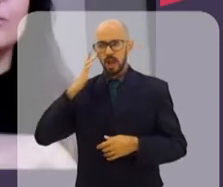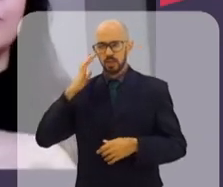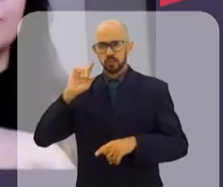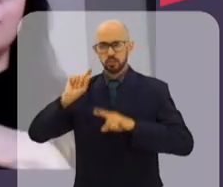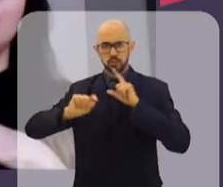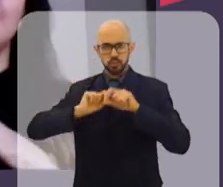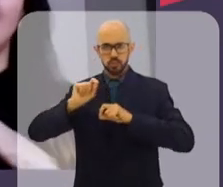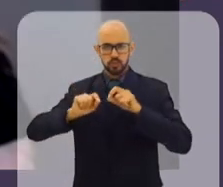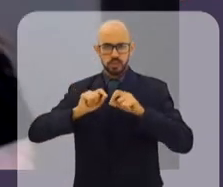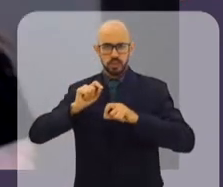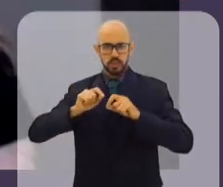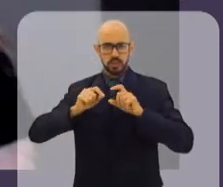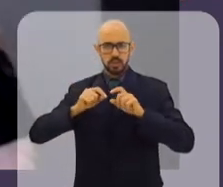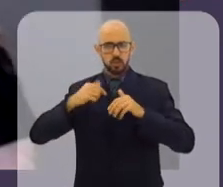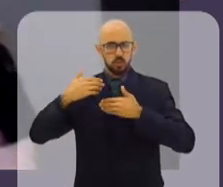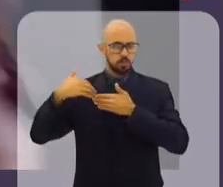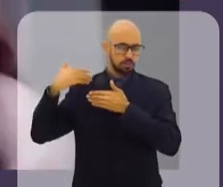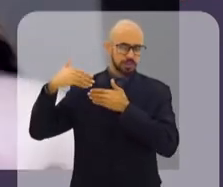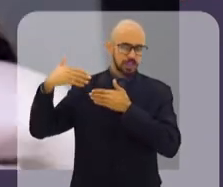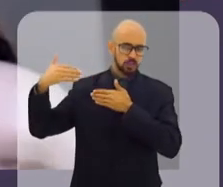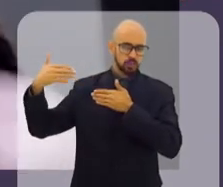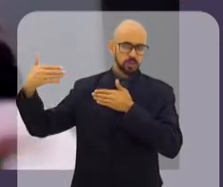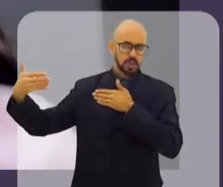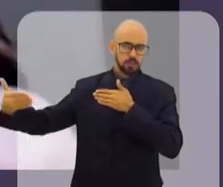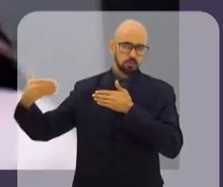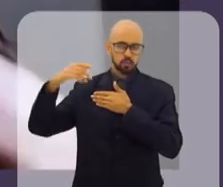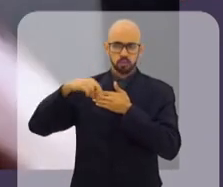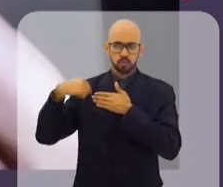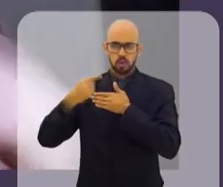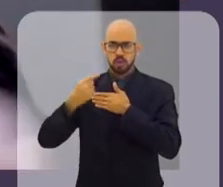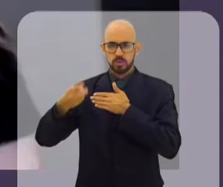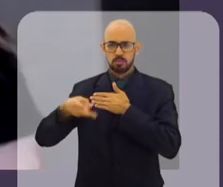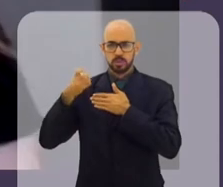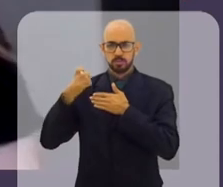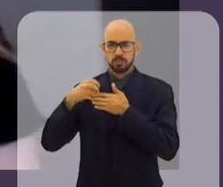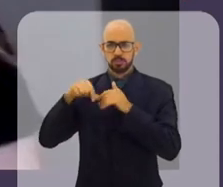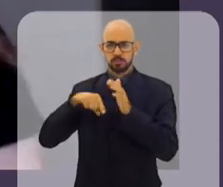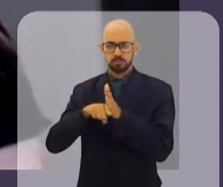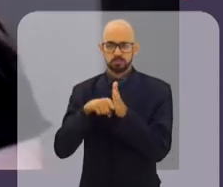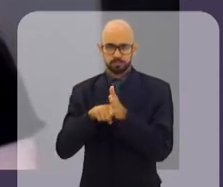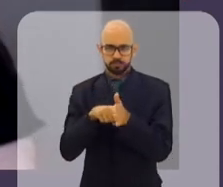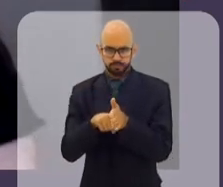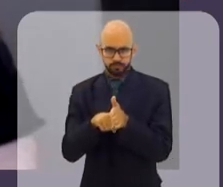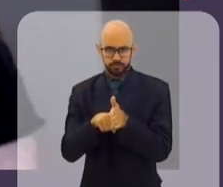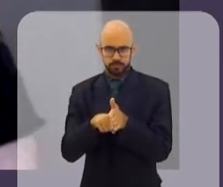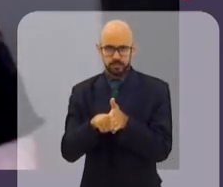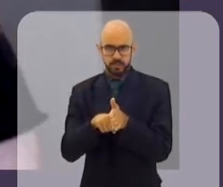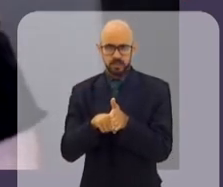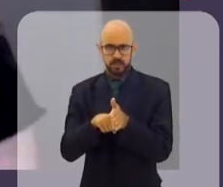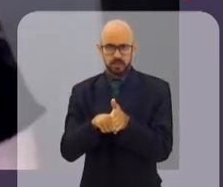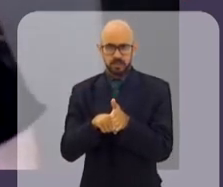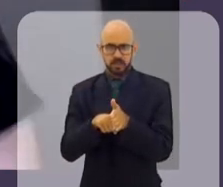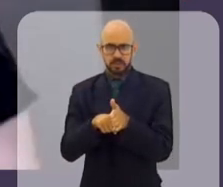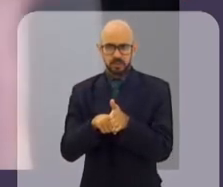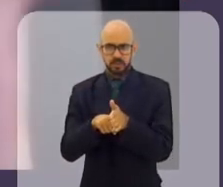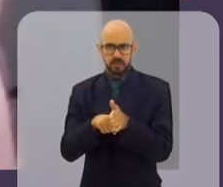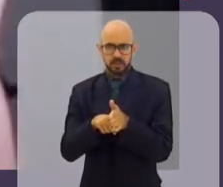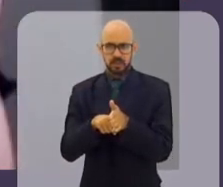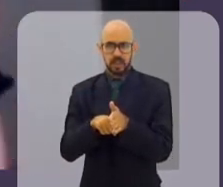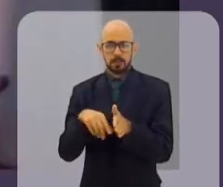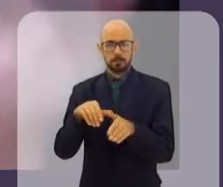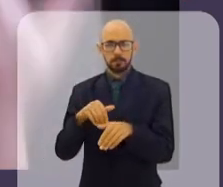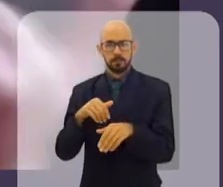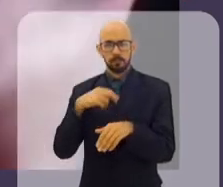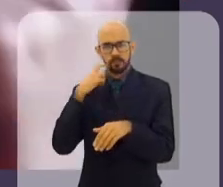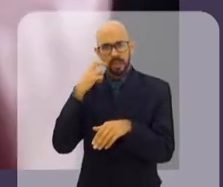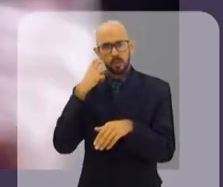que com o tempo a gente está vendo pesquisadores tendo um pouco mais de vergonha de falar certas coisas que a